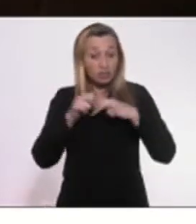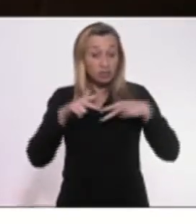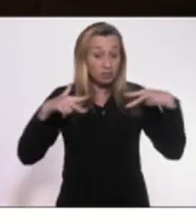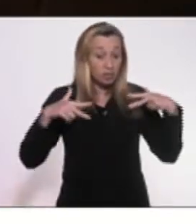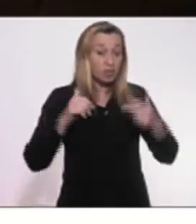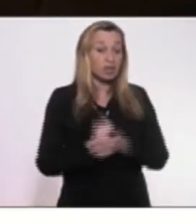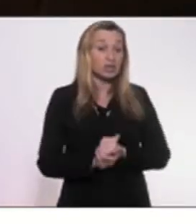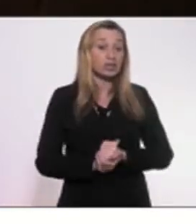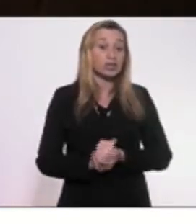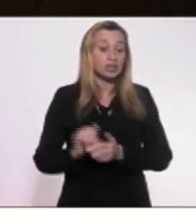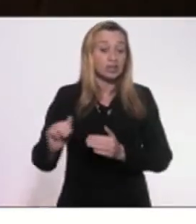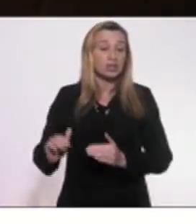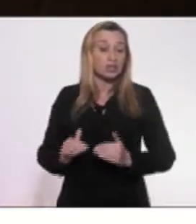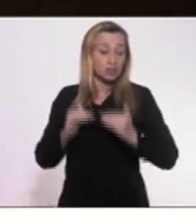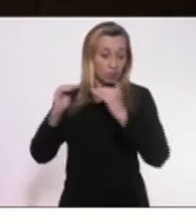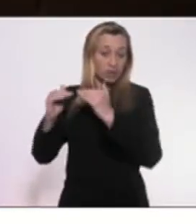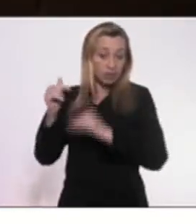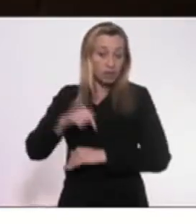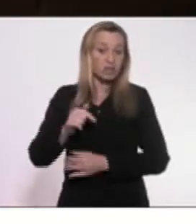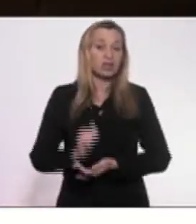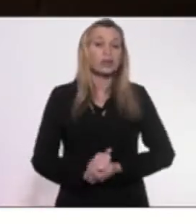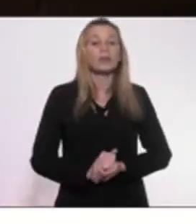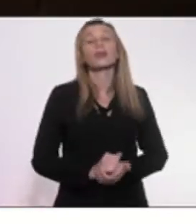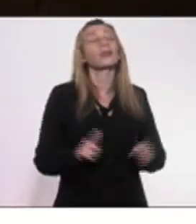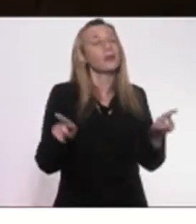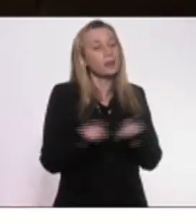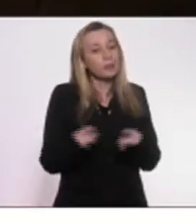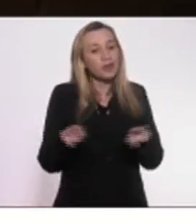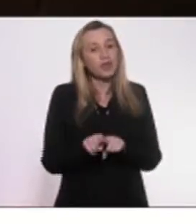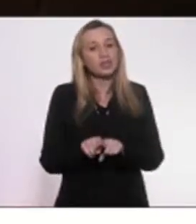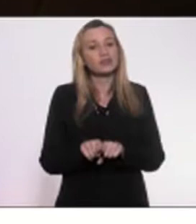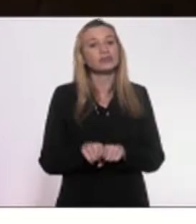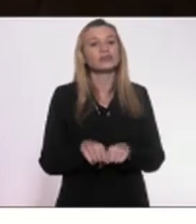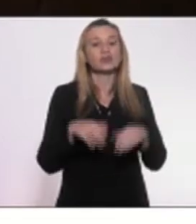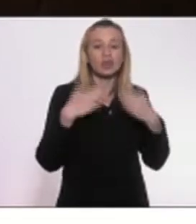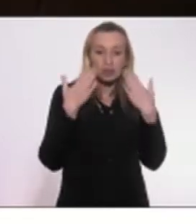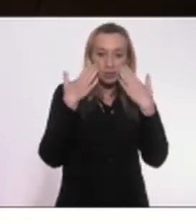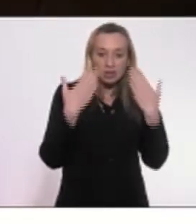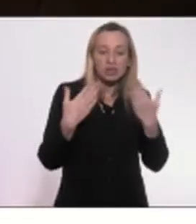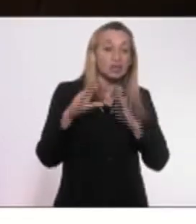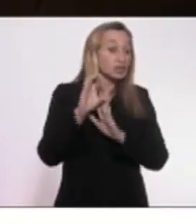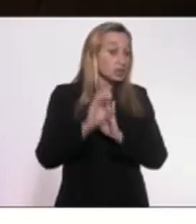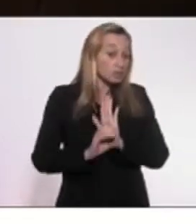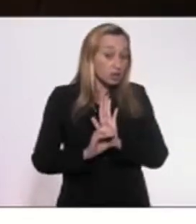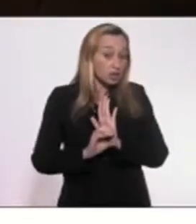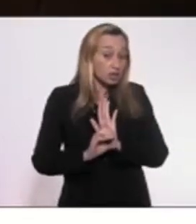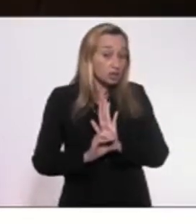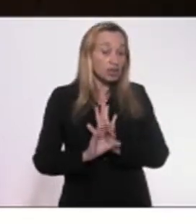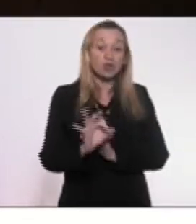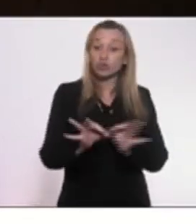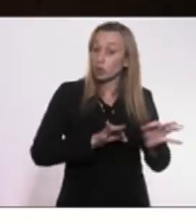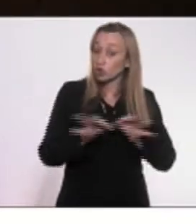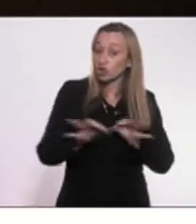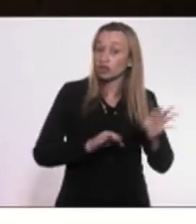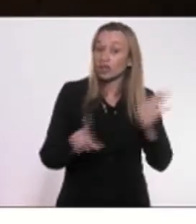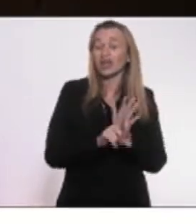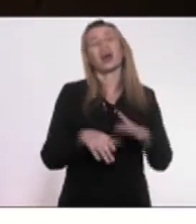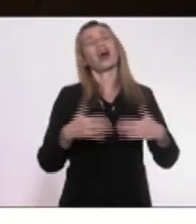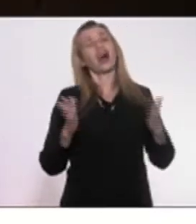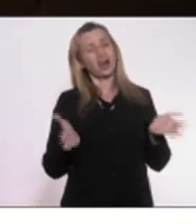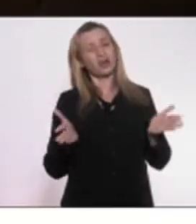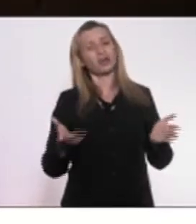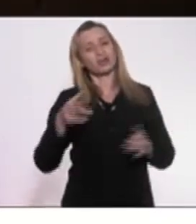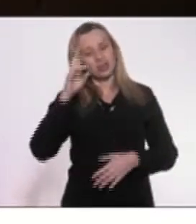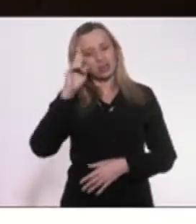ser soberano, o plenário dessa casa, também na apresentação das emendas aos projetos de lei. Agora,